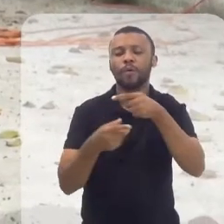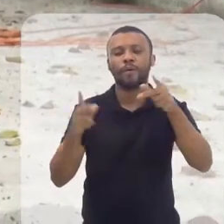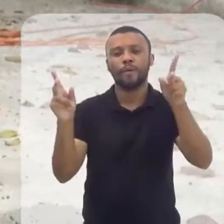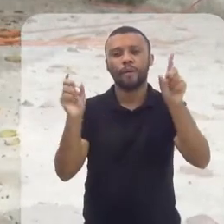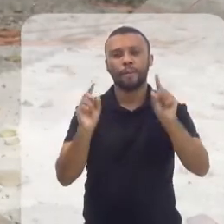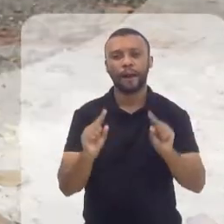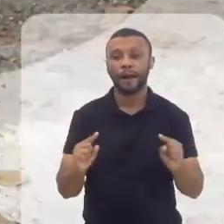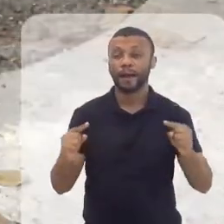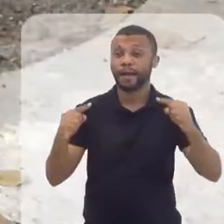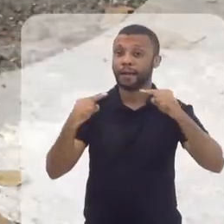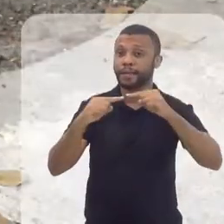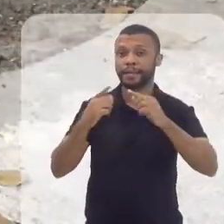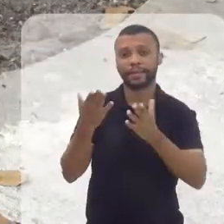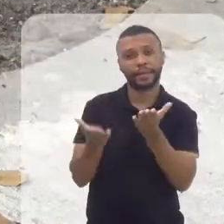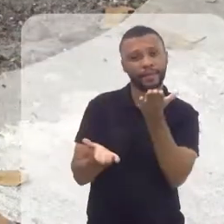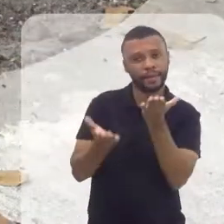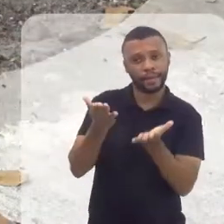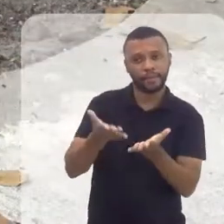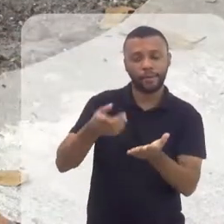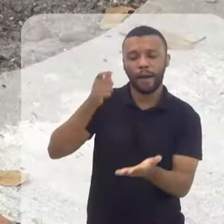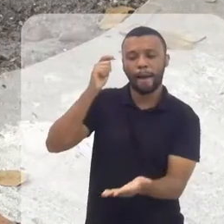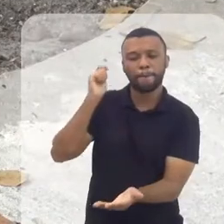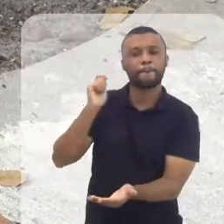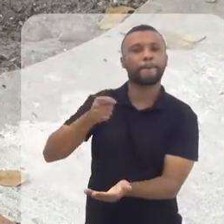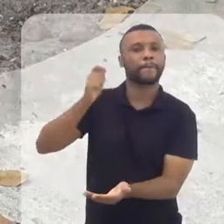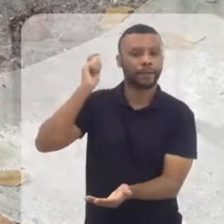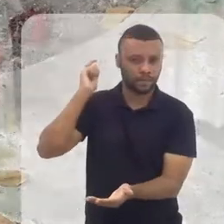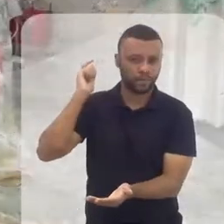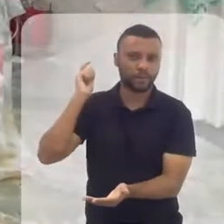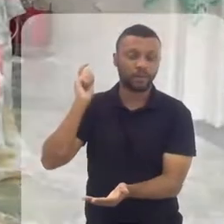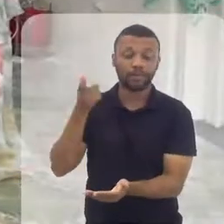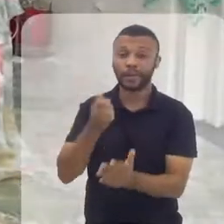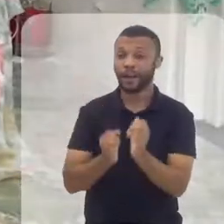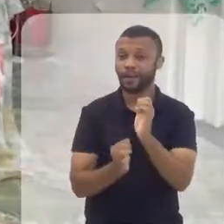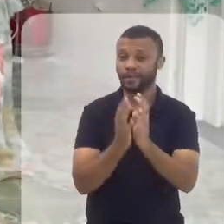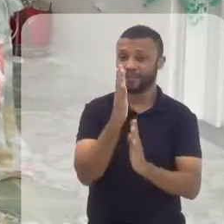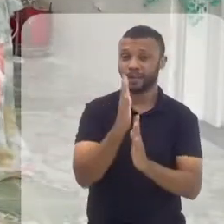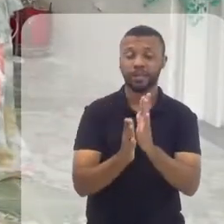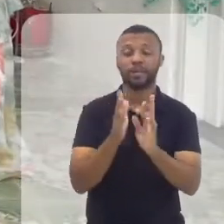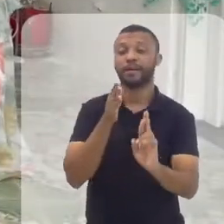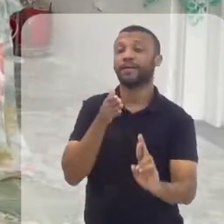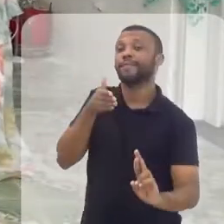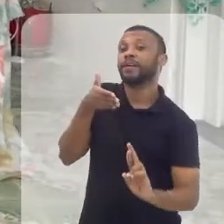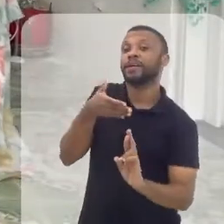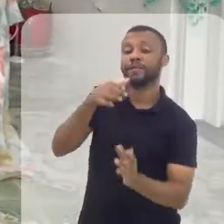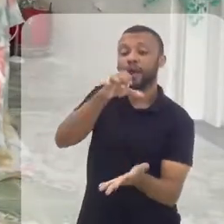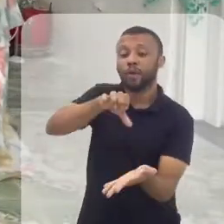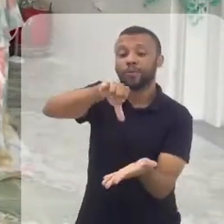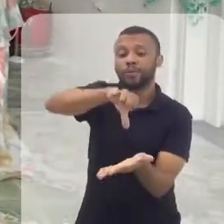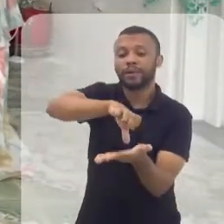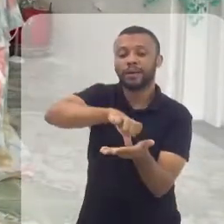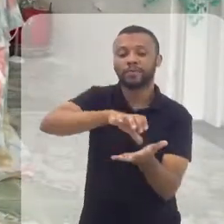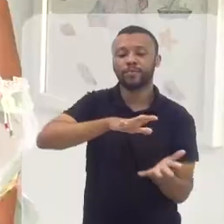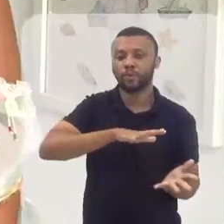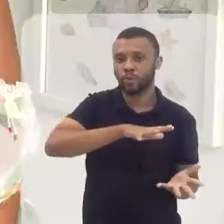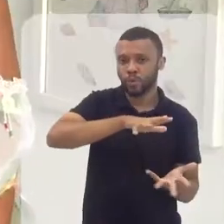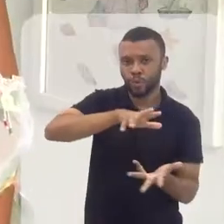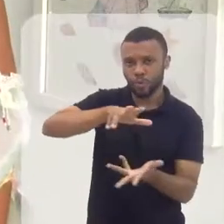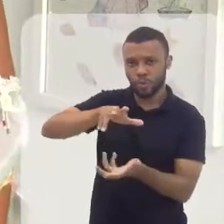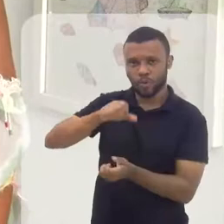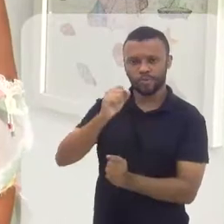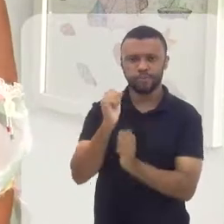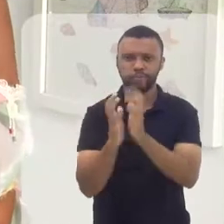magia, tá? A fogueira representa o fogo do centro da terra, que continua aceso,